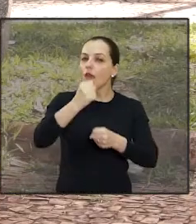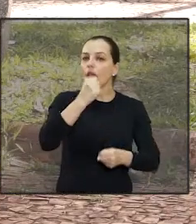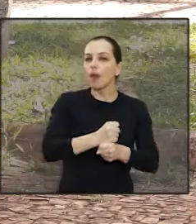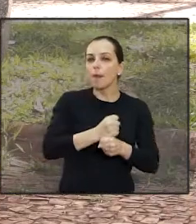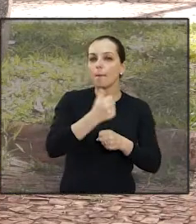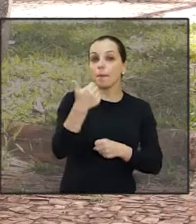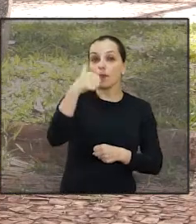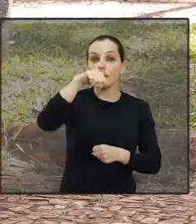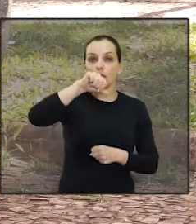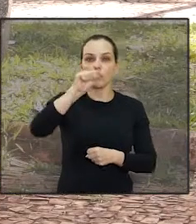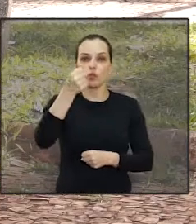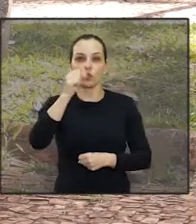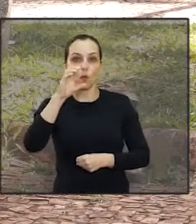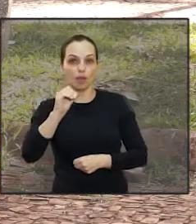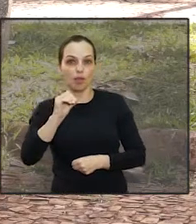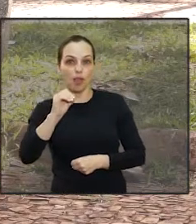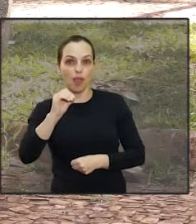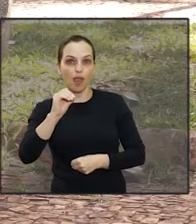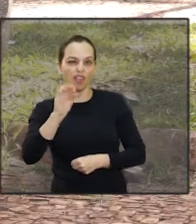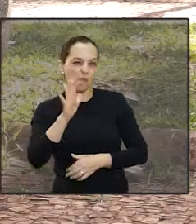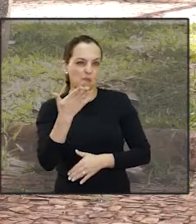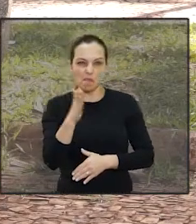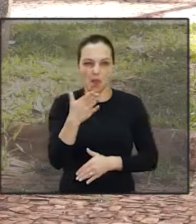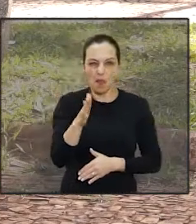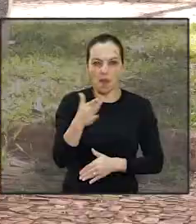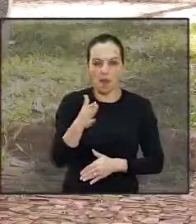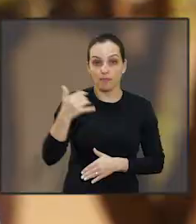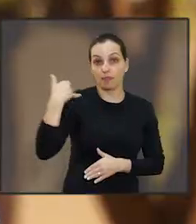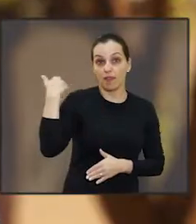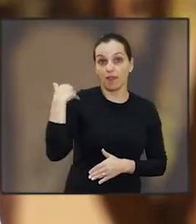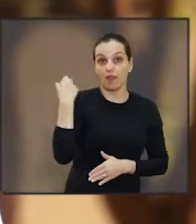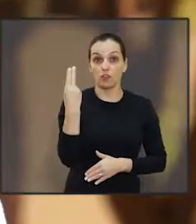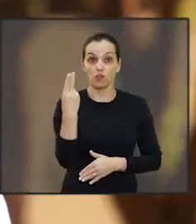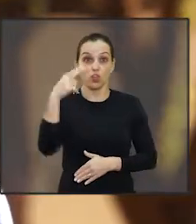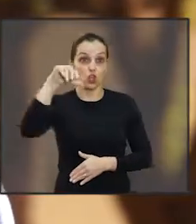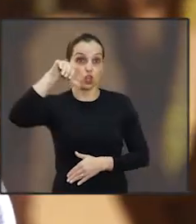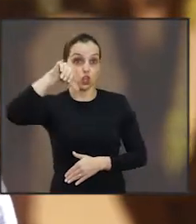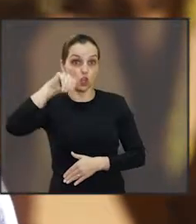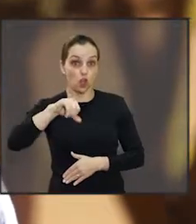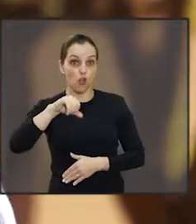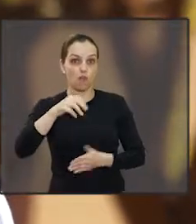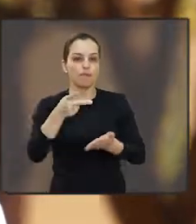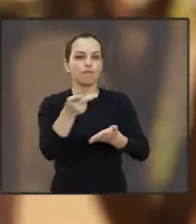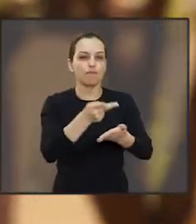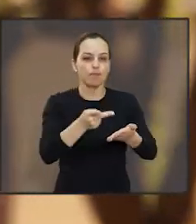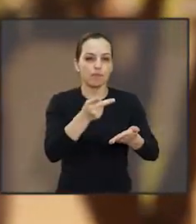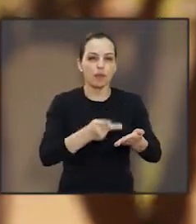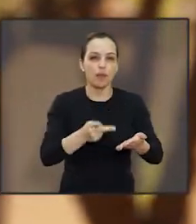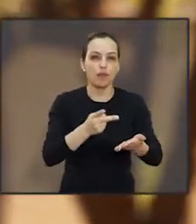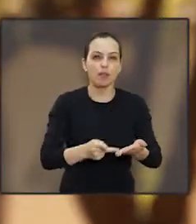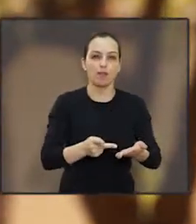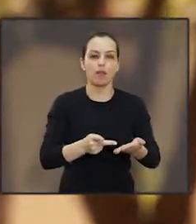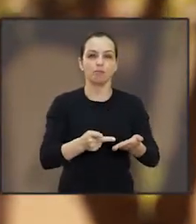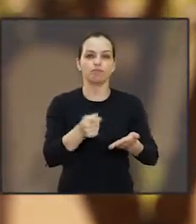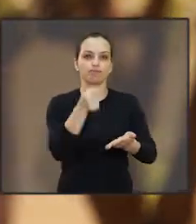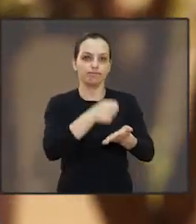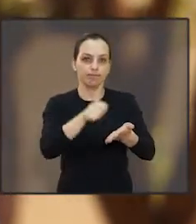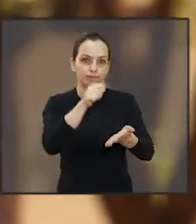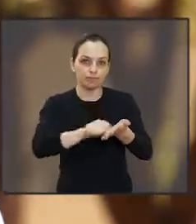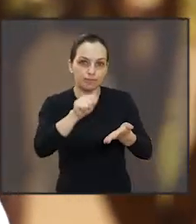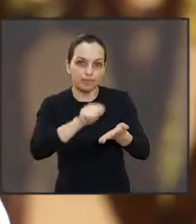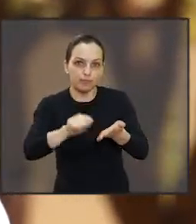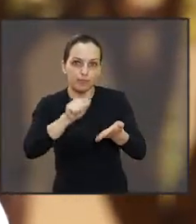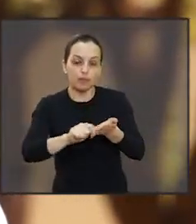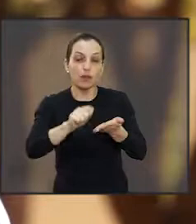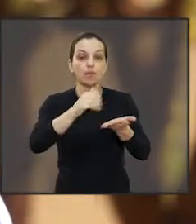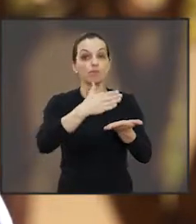Mas com a poesia eu nasci poeta. E eu me lembro que uma das primeiras escritas minha que eu